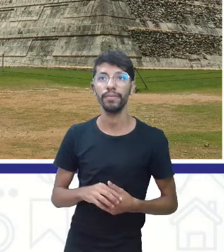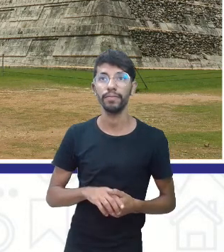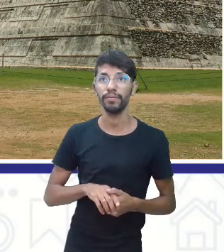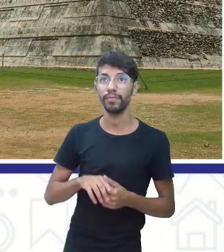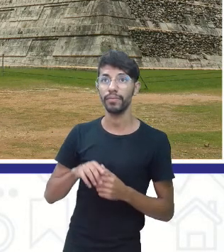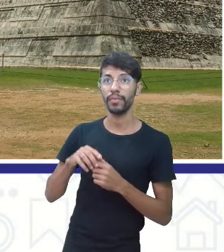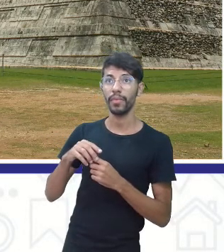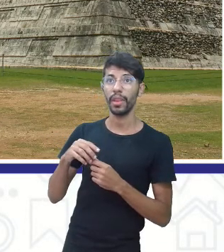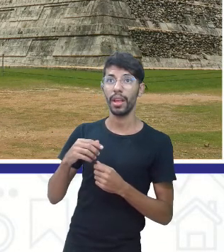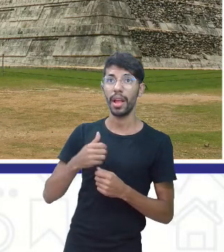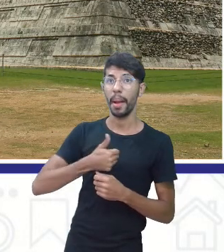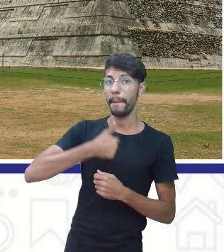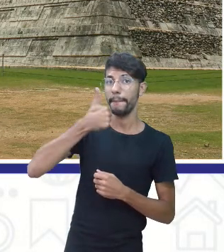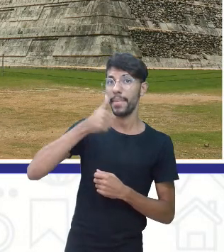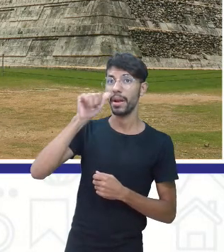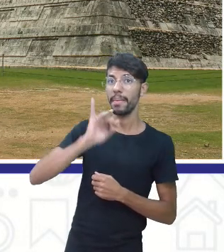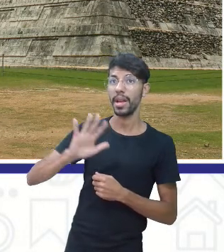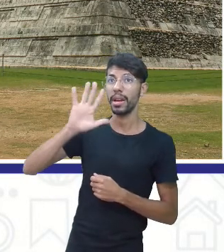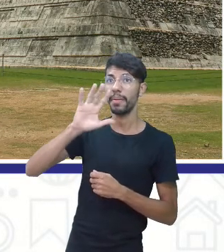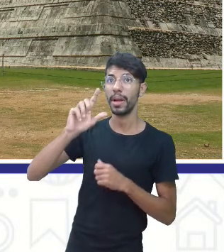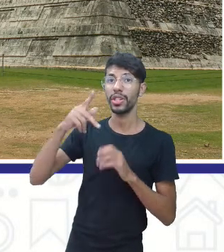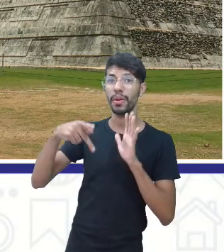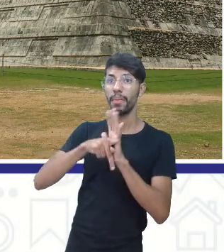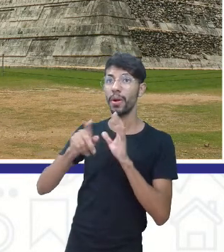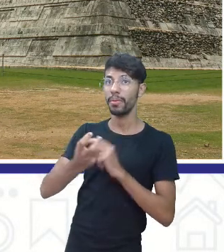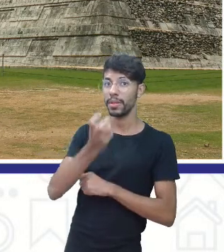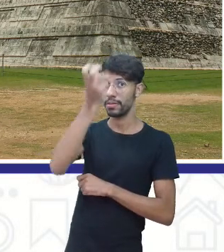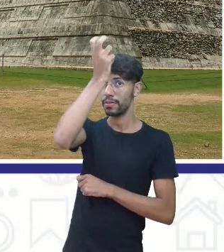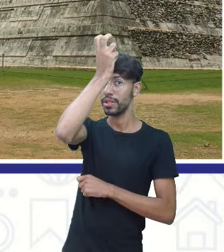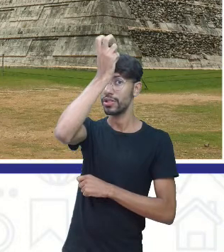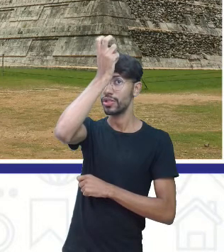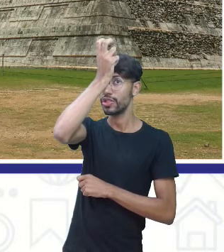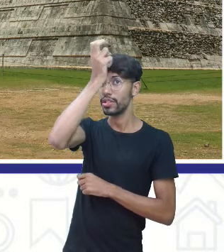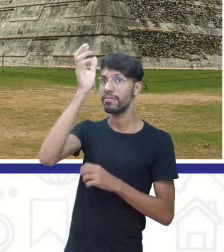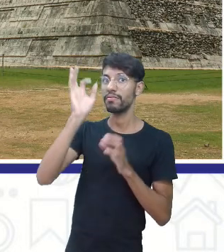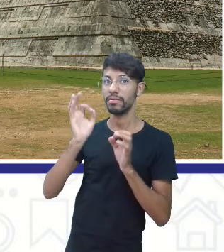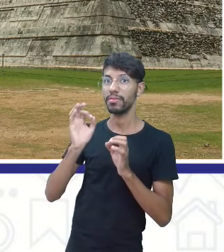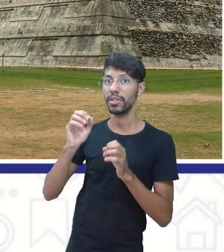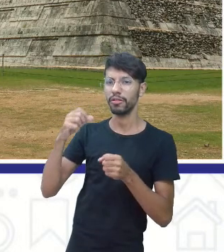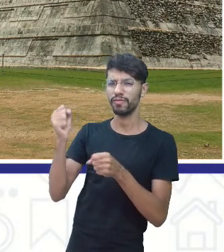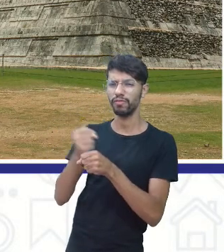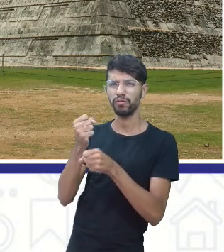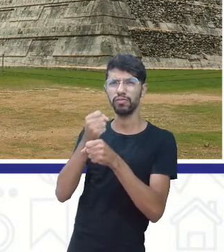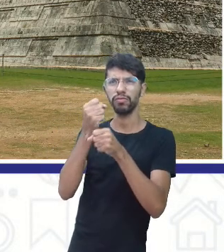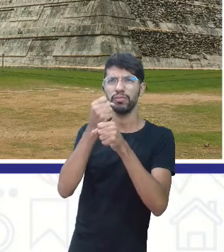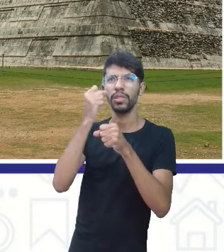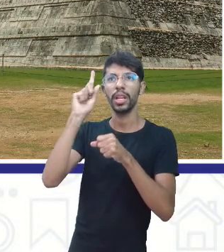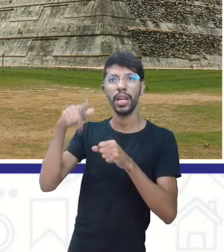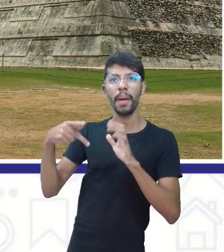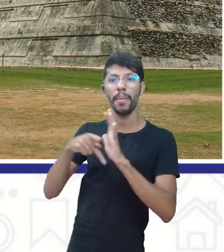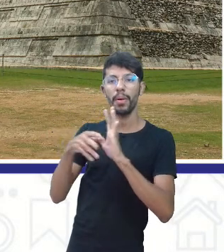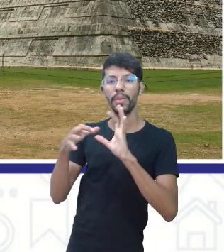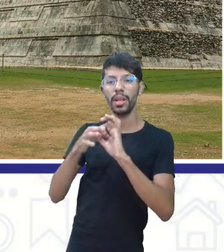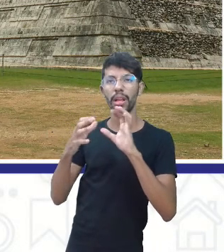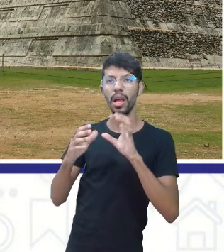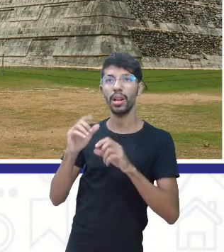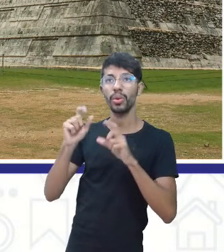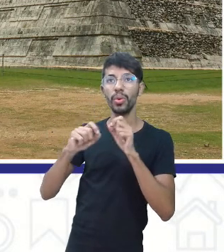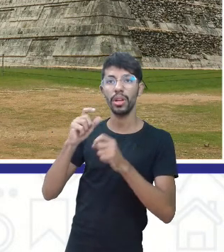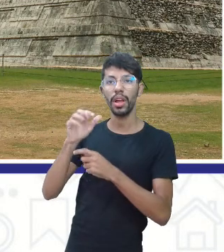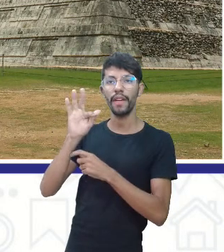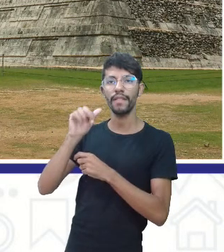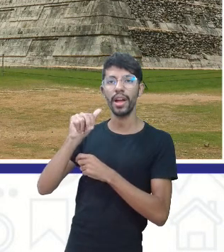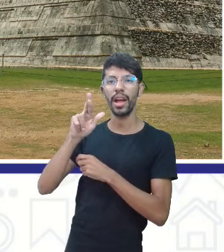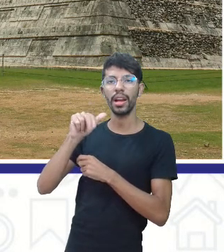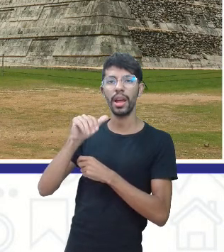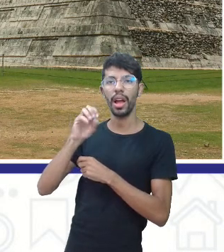aí, uma imagem do Egito, né? Uma grande escultura, né? Que remonta à figura dos faraós. Ao centro nós